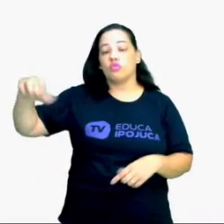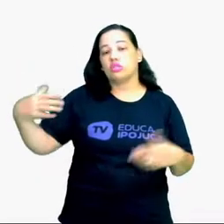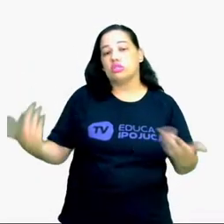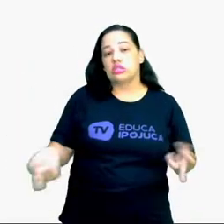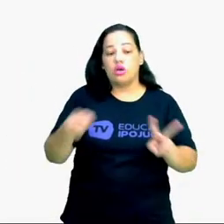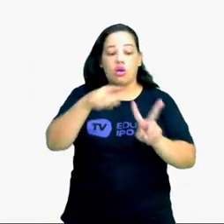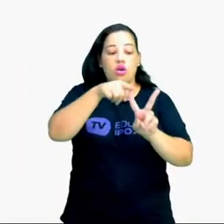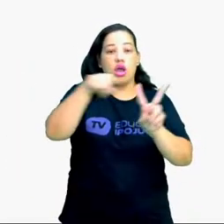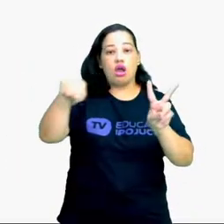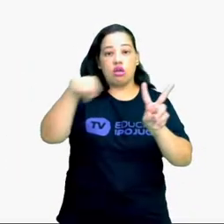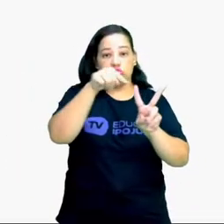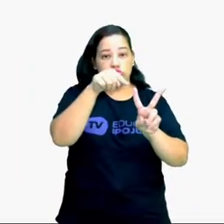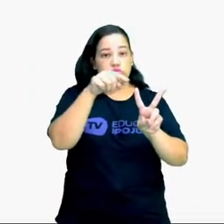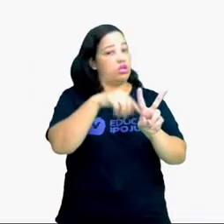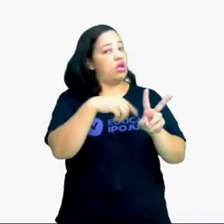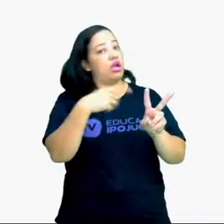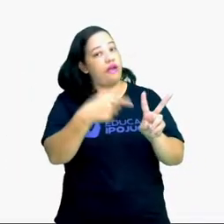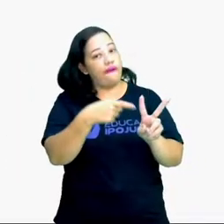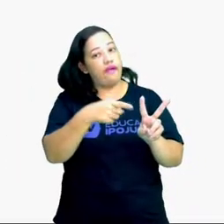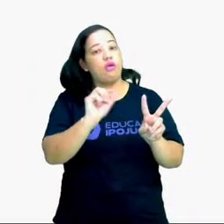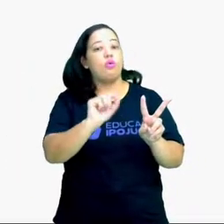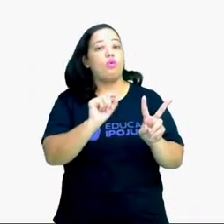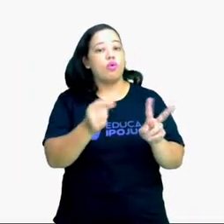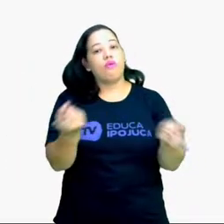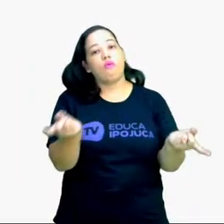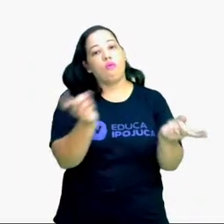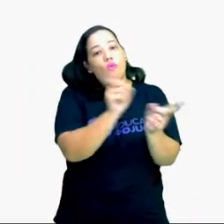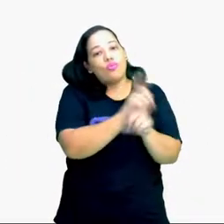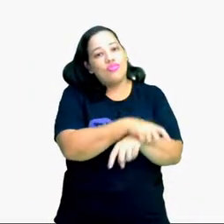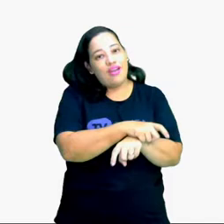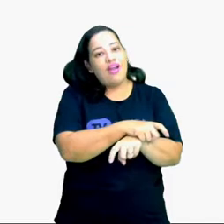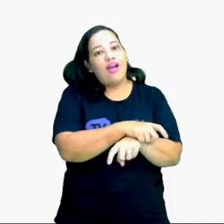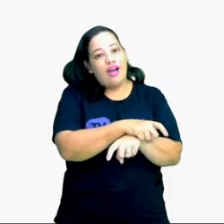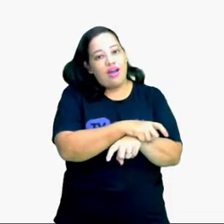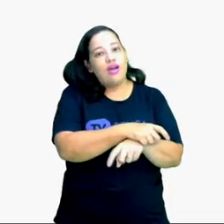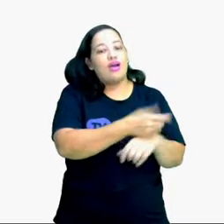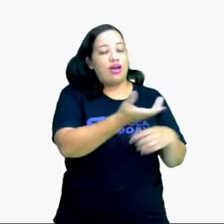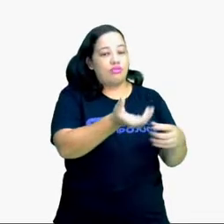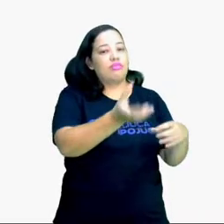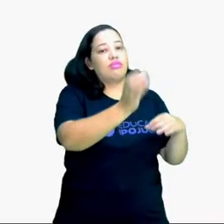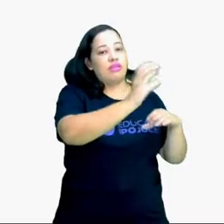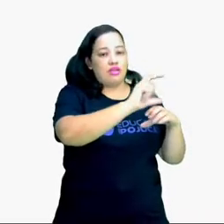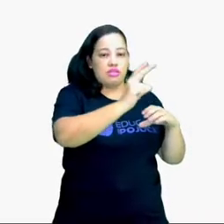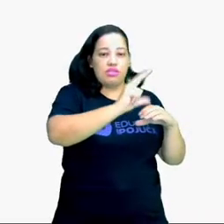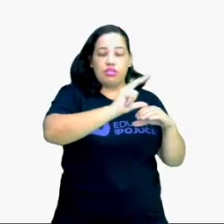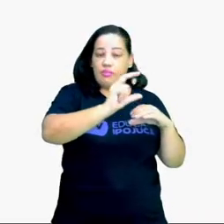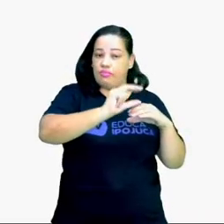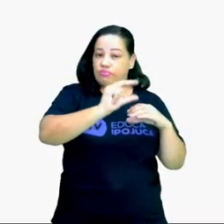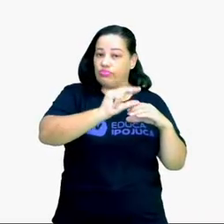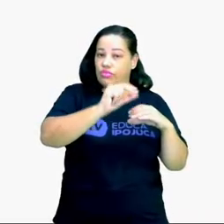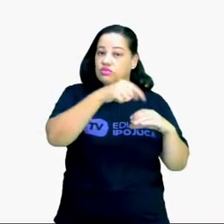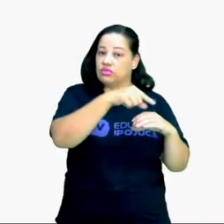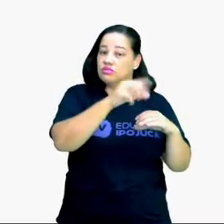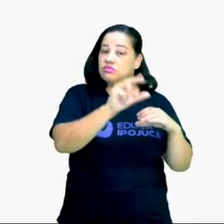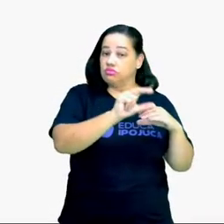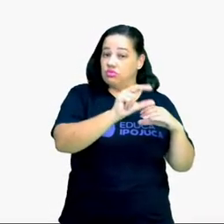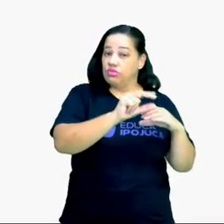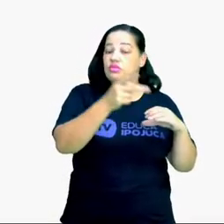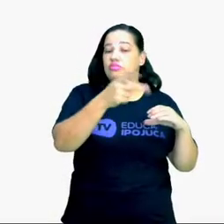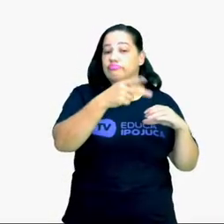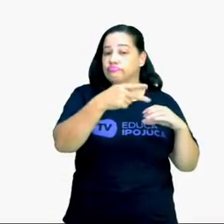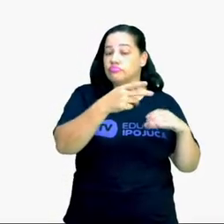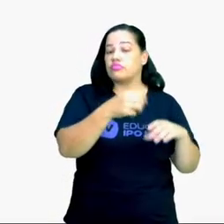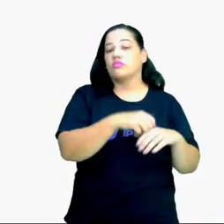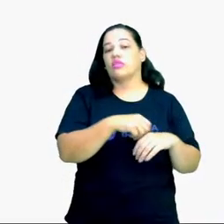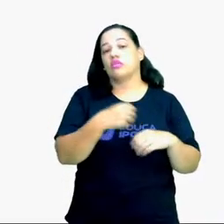ou radiciação é a operação inversa da potenciação. Se você dominar a